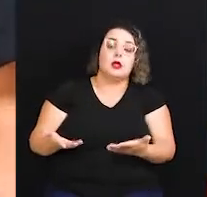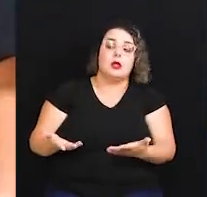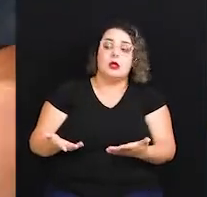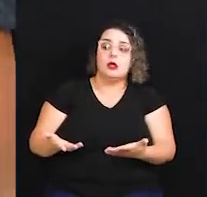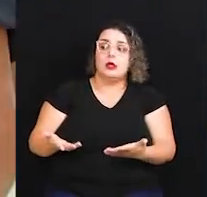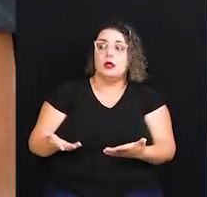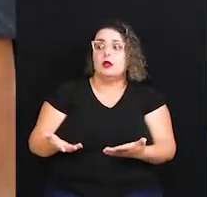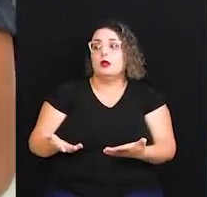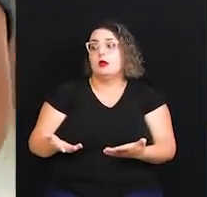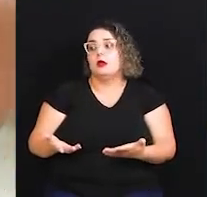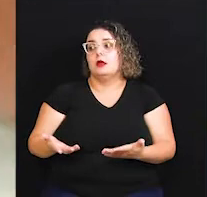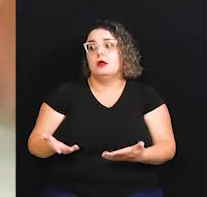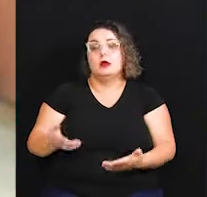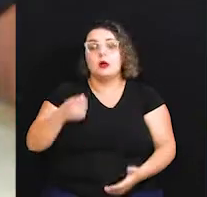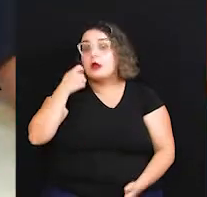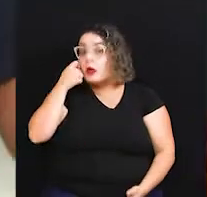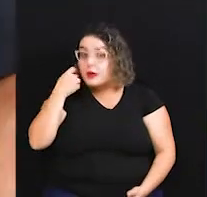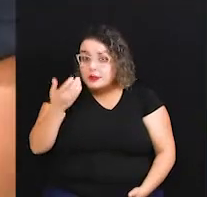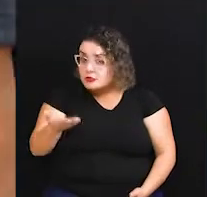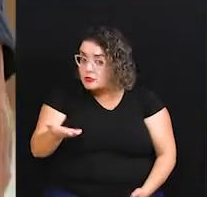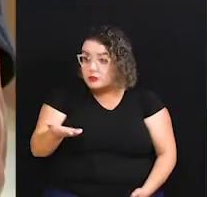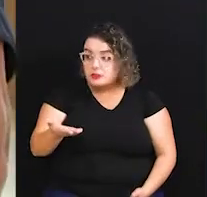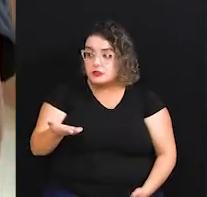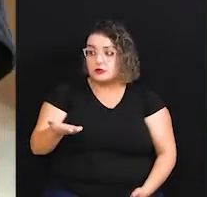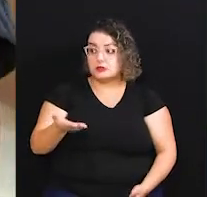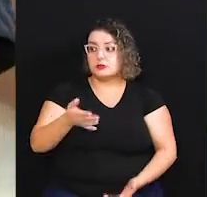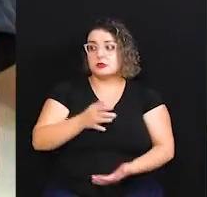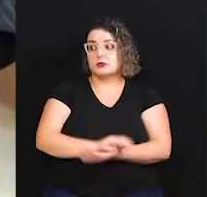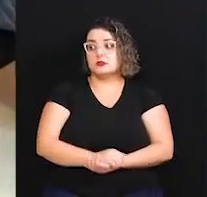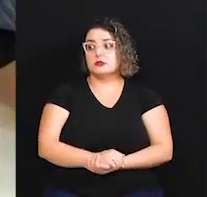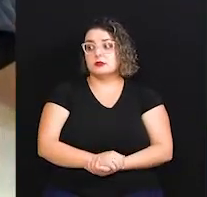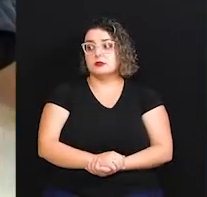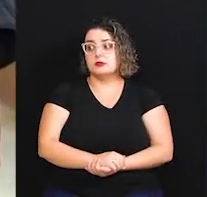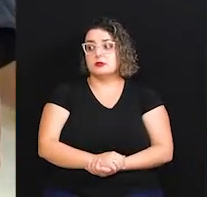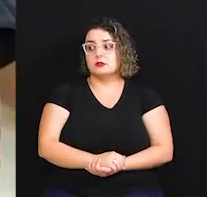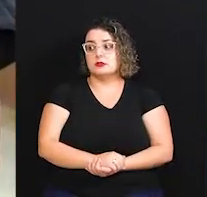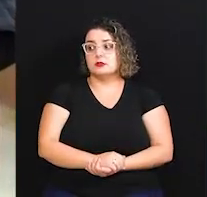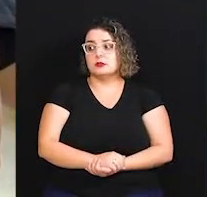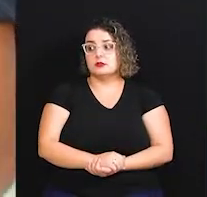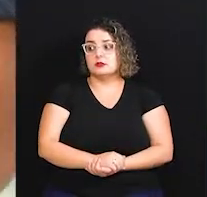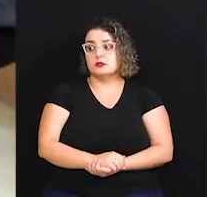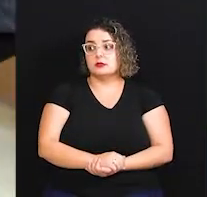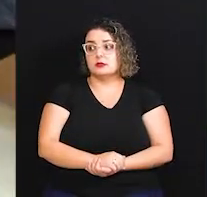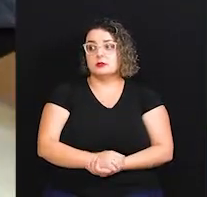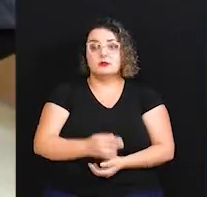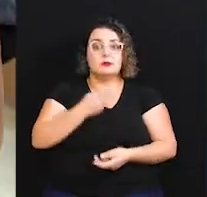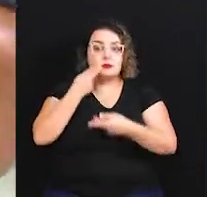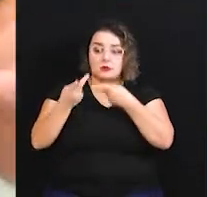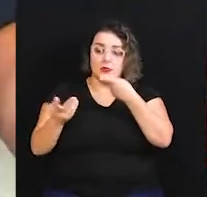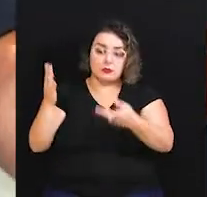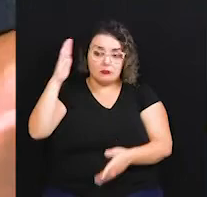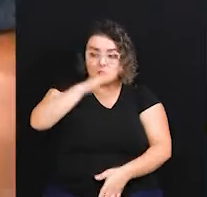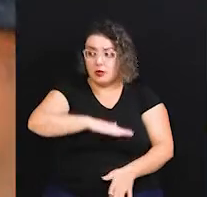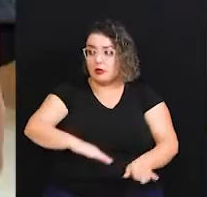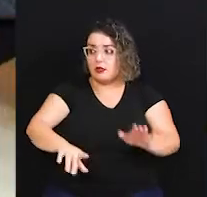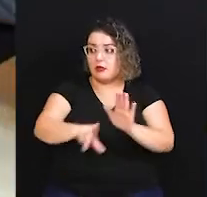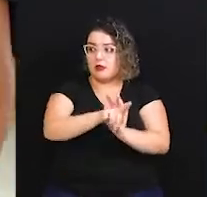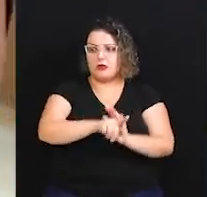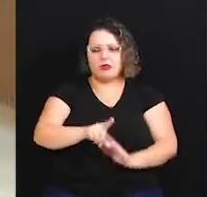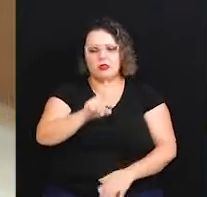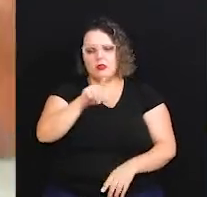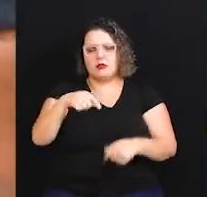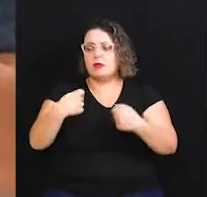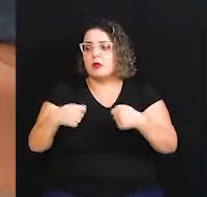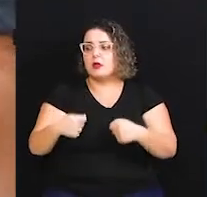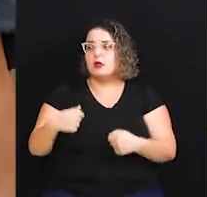essa, né? E às vezes até artistas, assim, assim, falando mal da lei. Né?